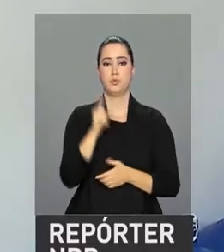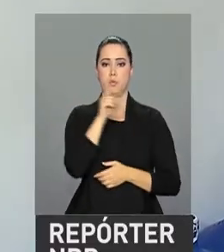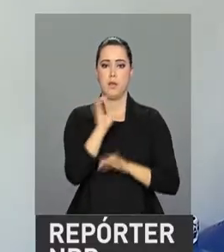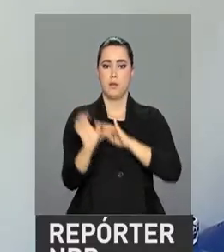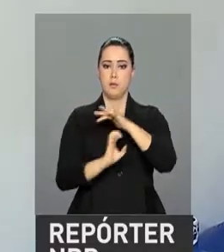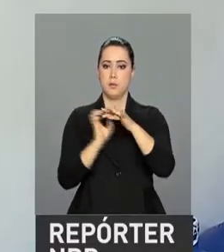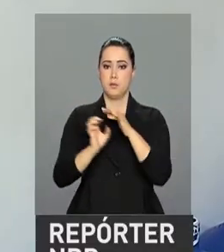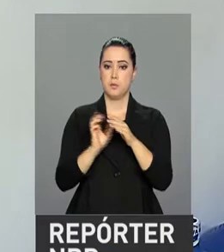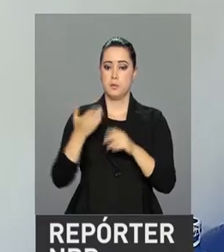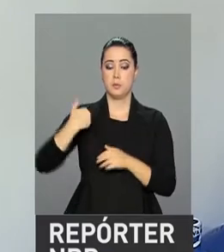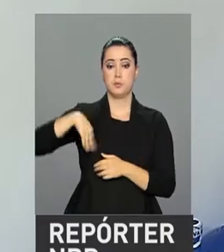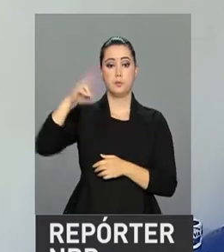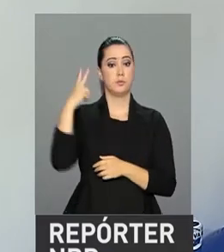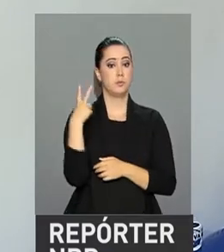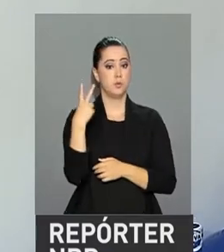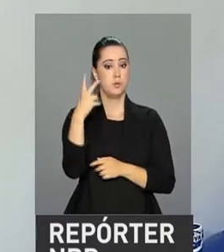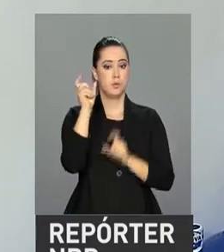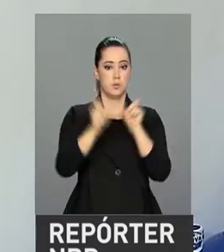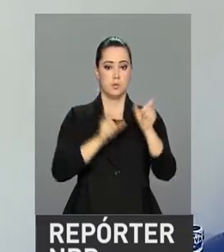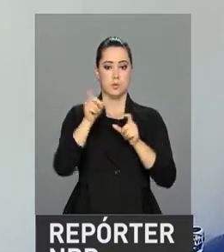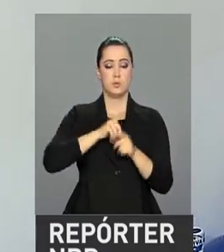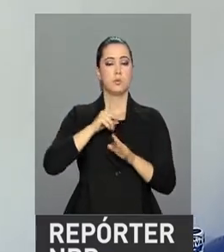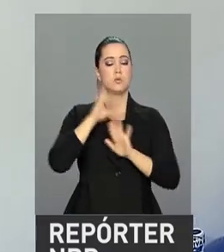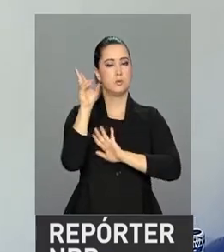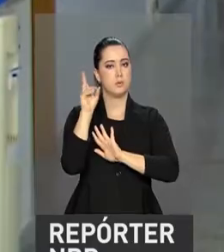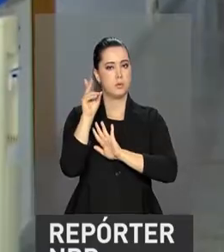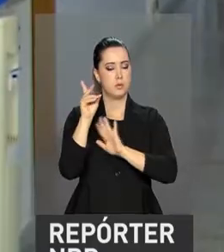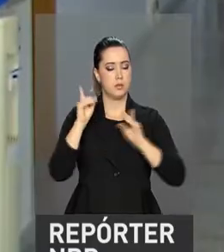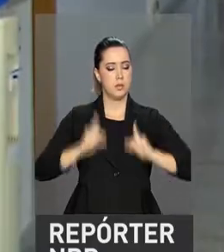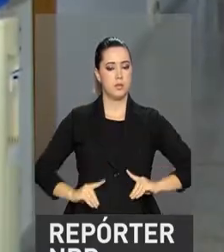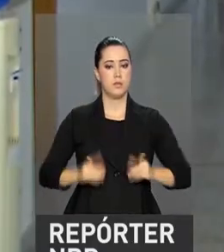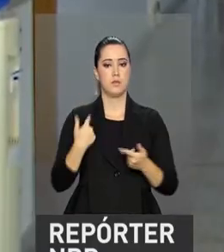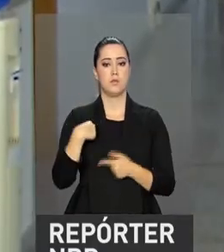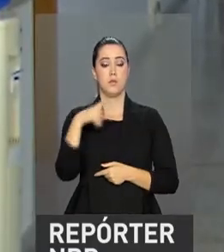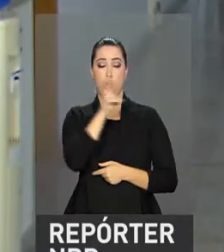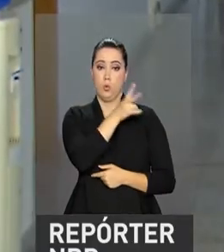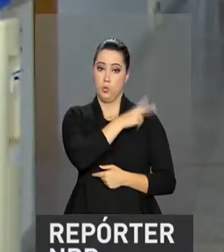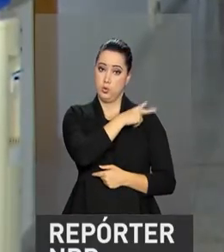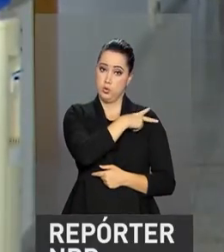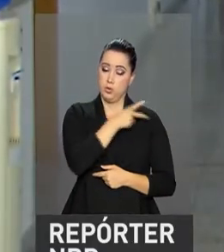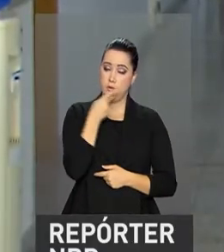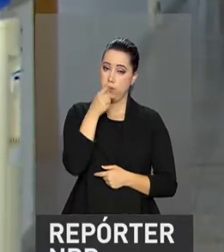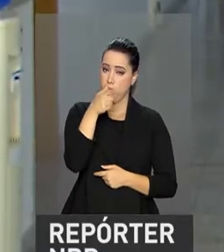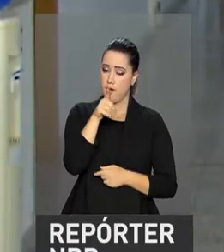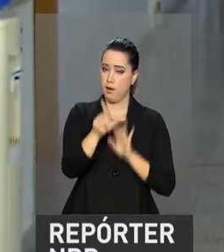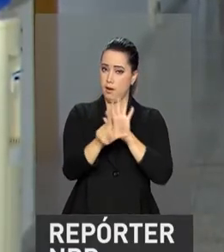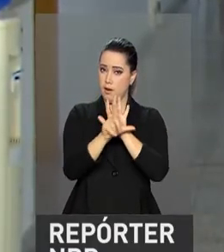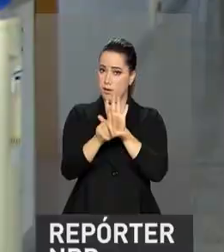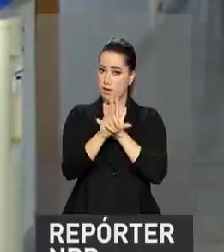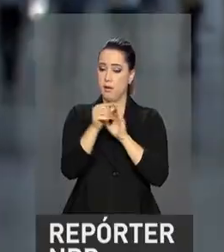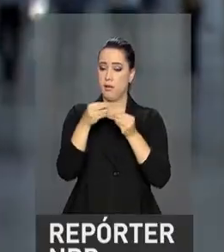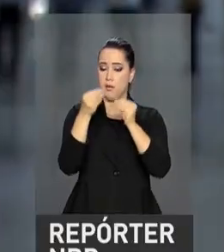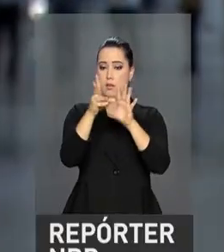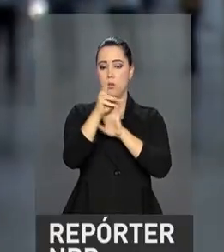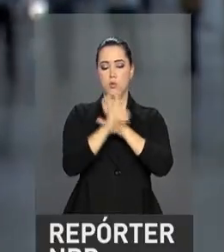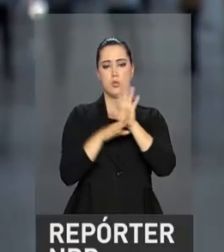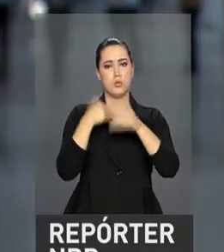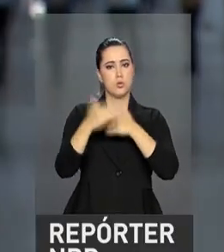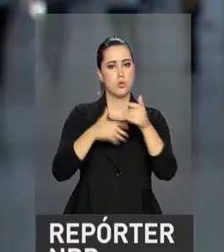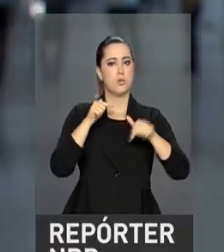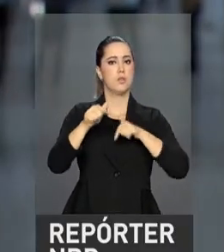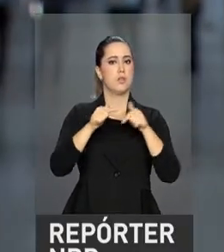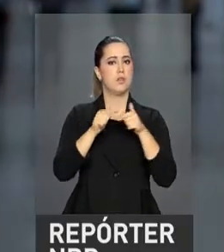Cláudio emprega mais dois funcionários com deficiência. O encarregado diz que a lei dá o direito deles se manterem